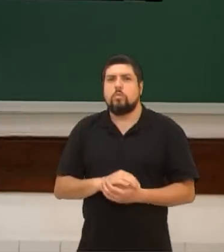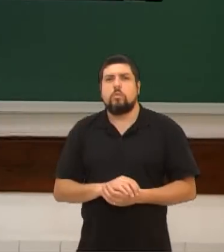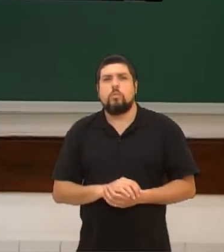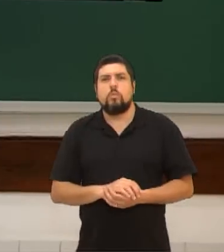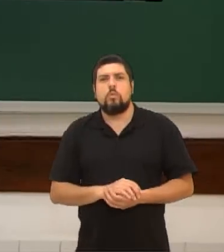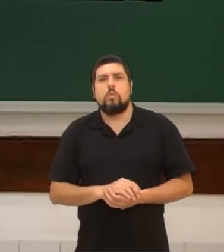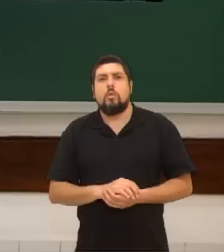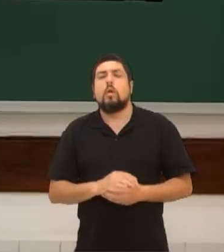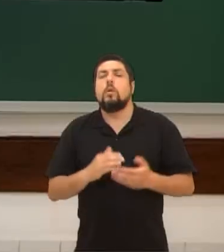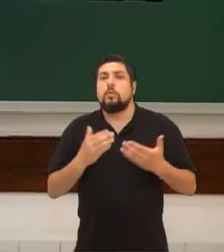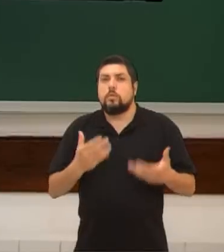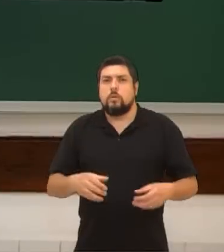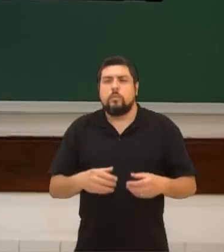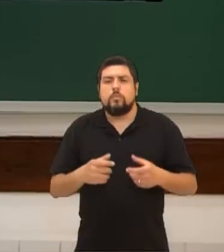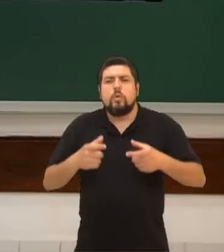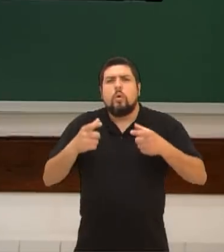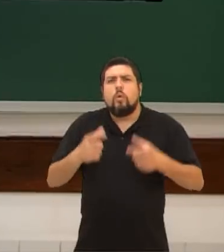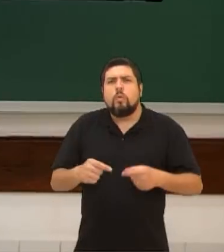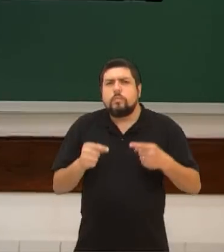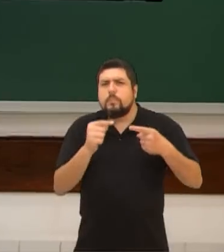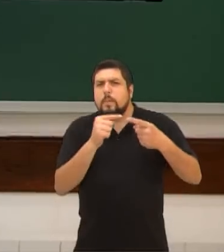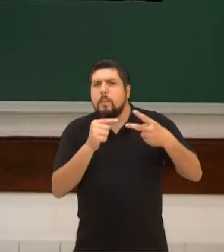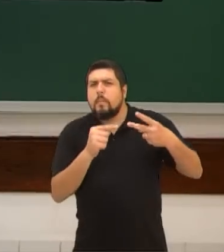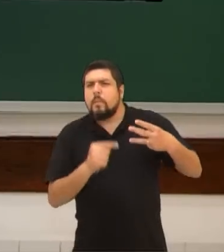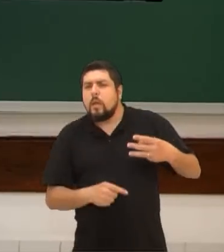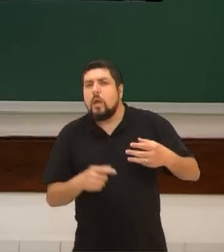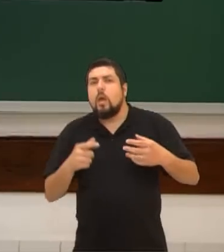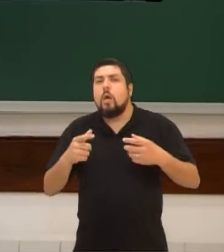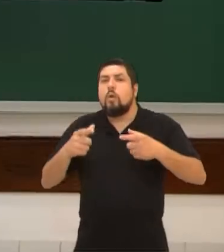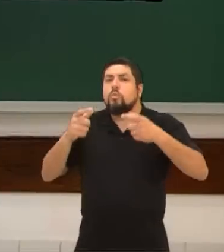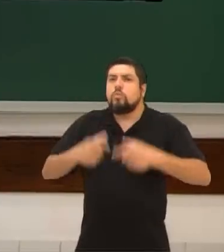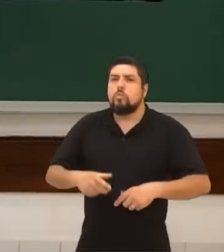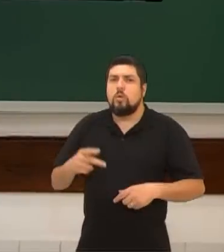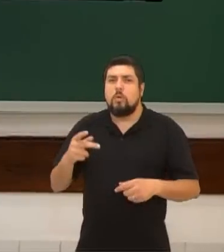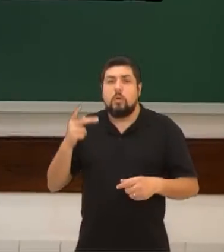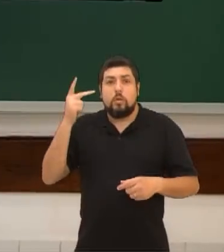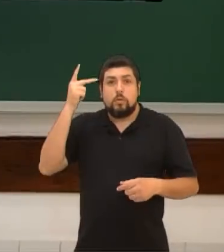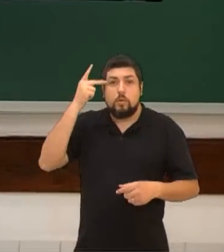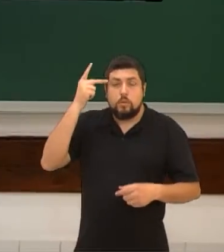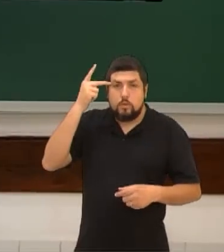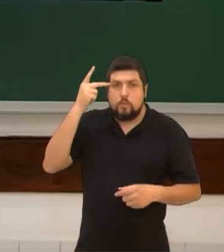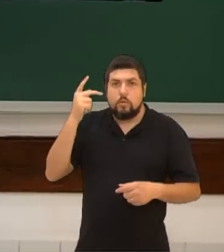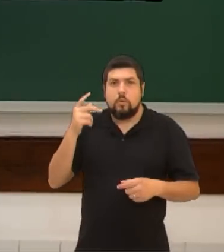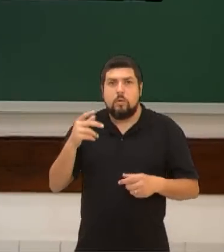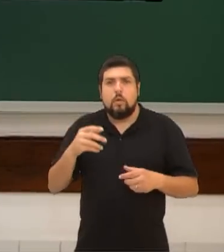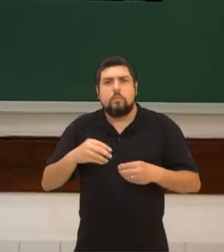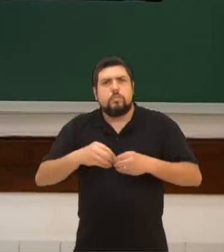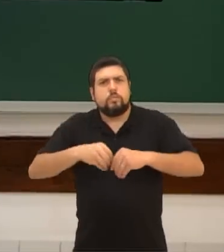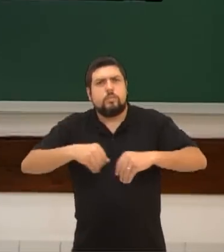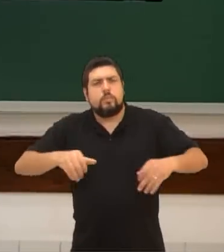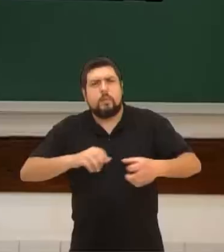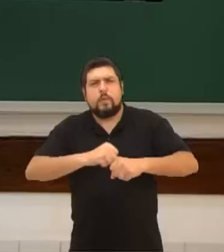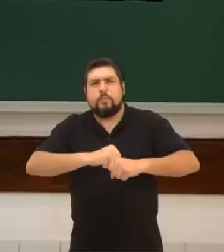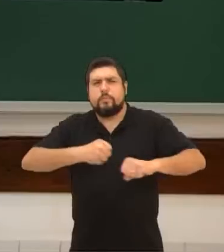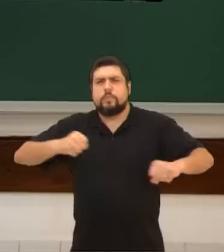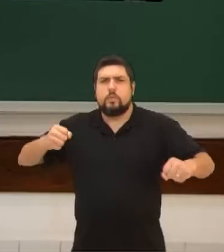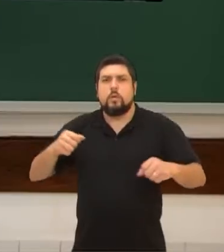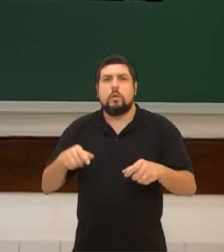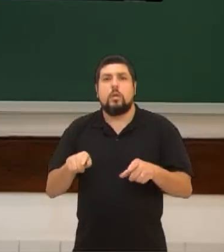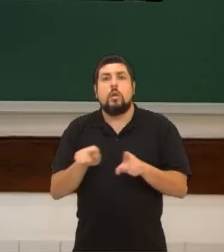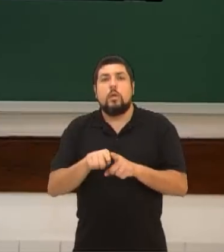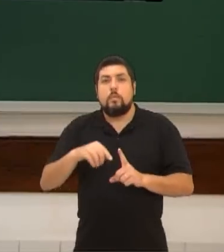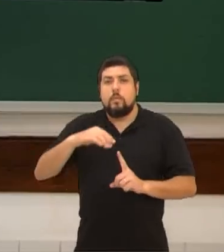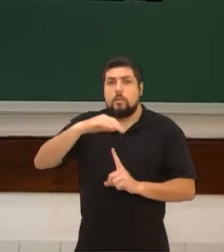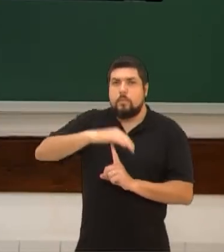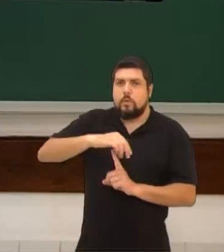características serão encontradas na região sudeste e sul, principalmente no estado de São Paulo, com as suas fronteiras abertas, no norte do